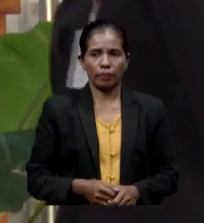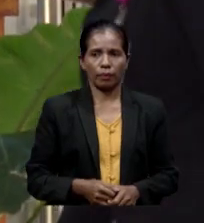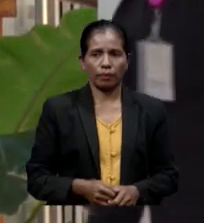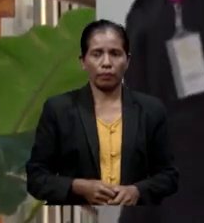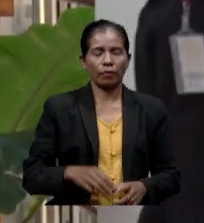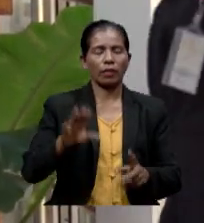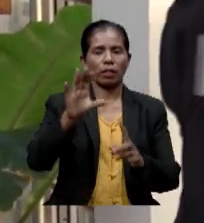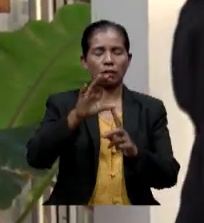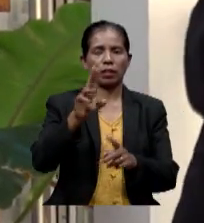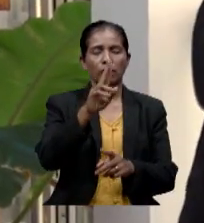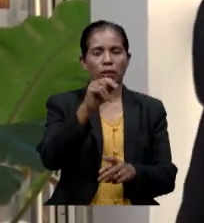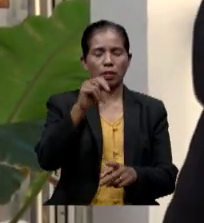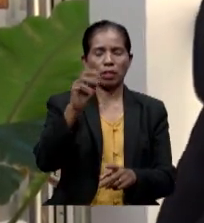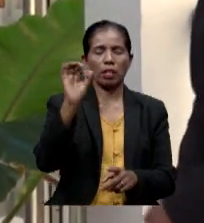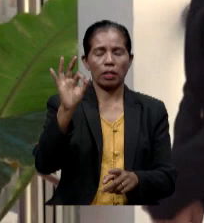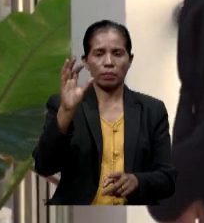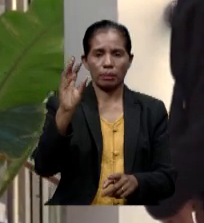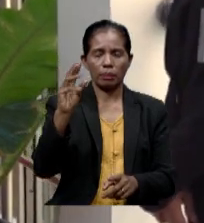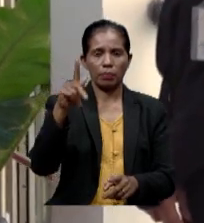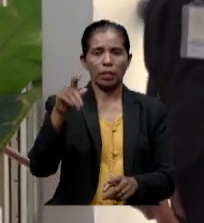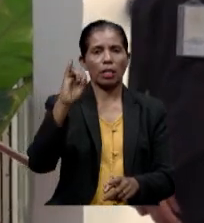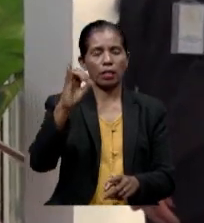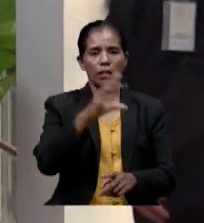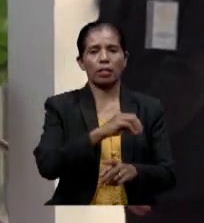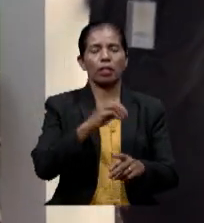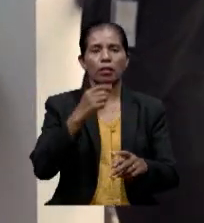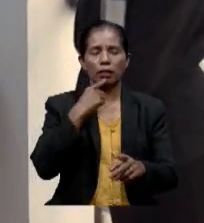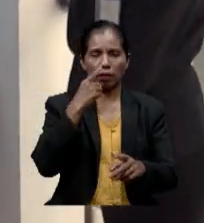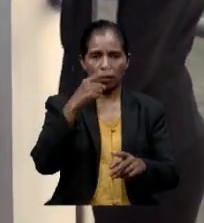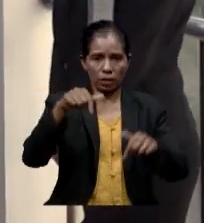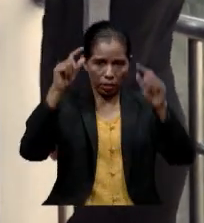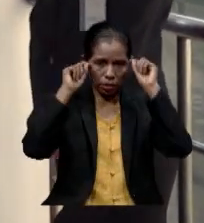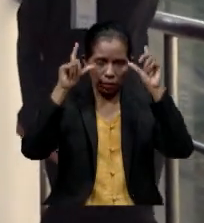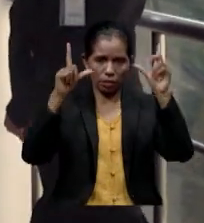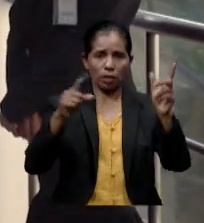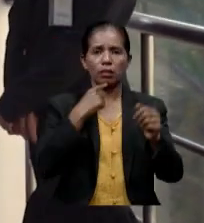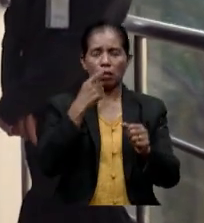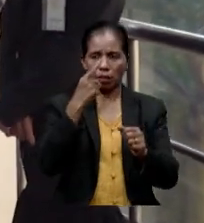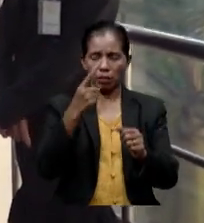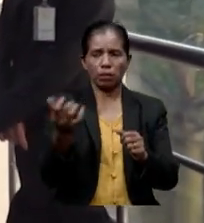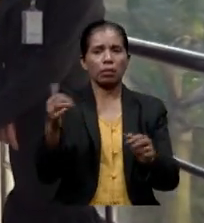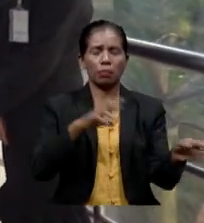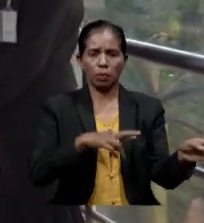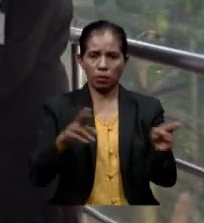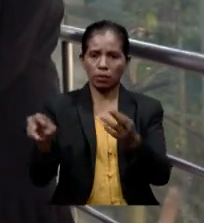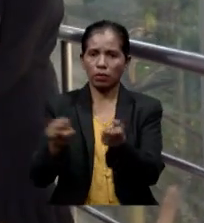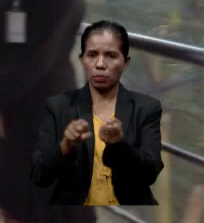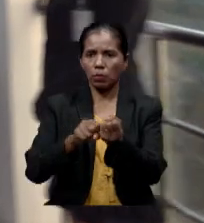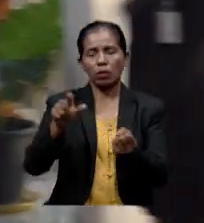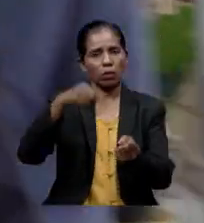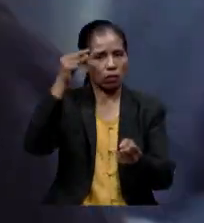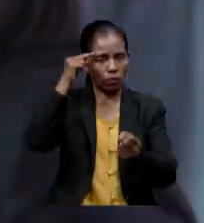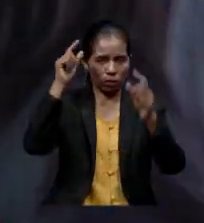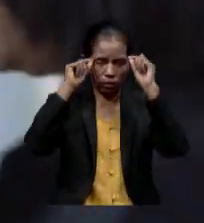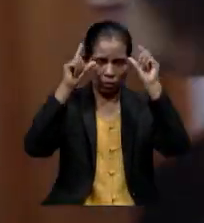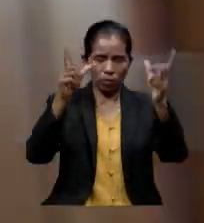Chefe missão United Nations Population Fund, ka UNFPA e a Timor-Leste, a Teten, será pronto apoio o governo Timor-Leste ho